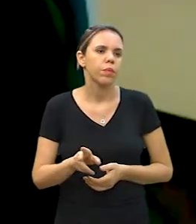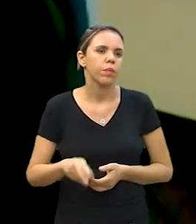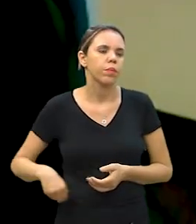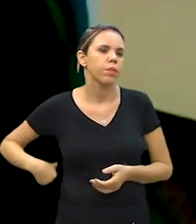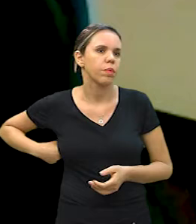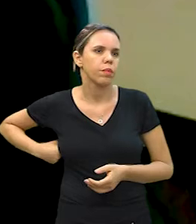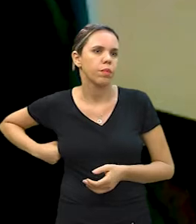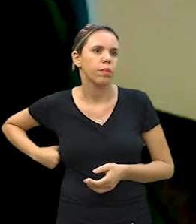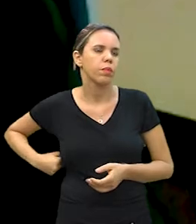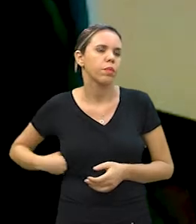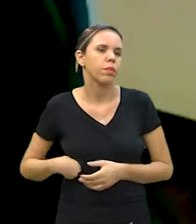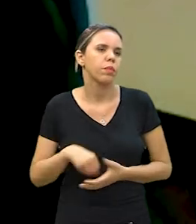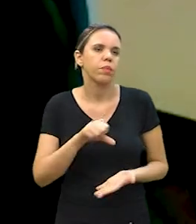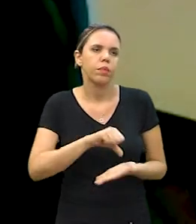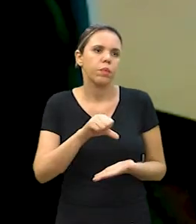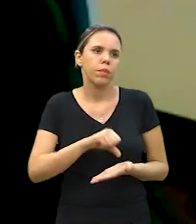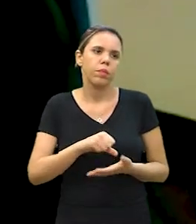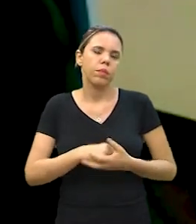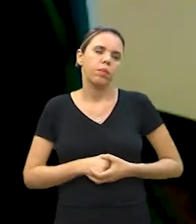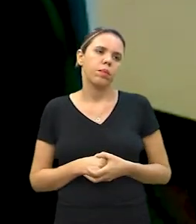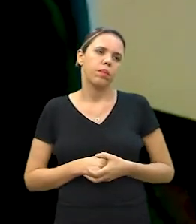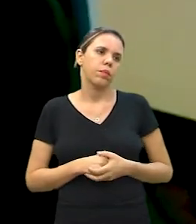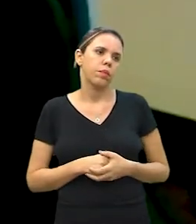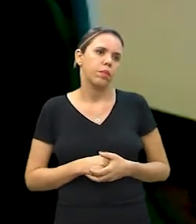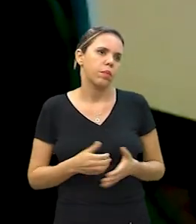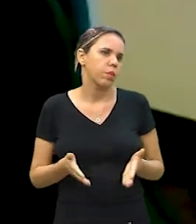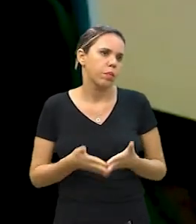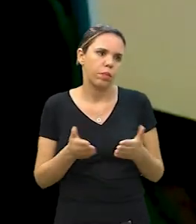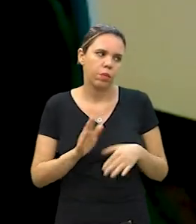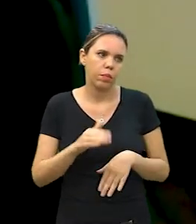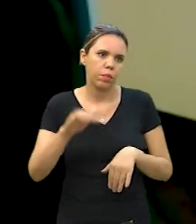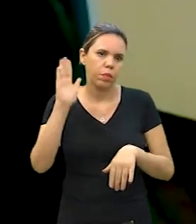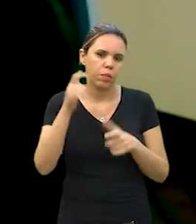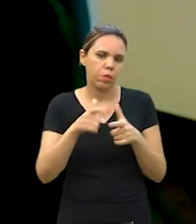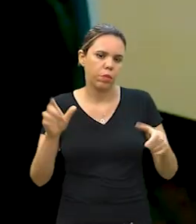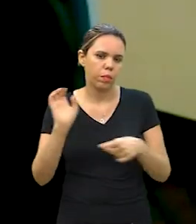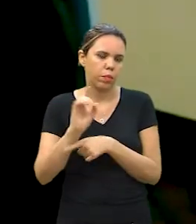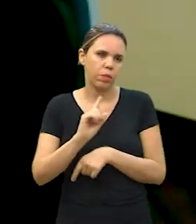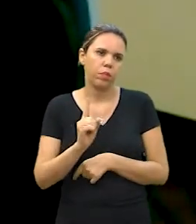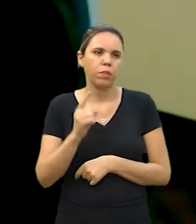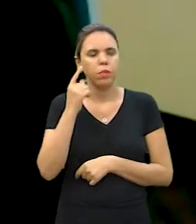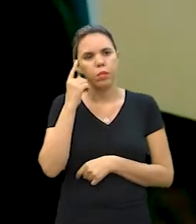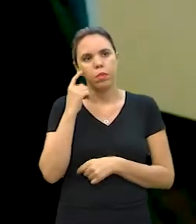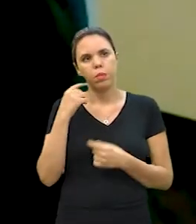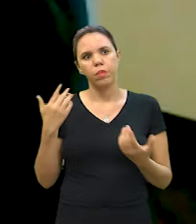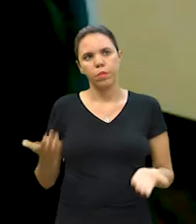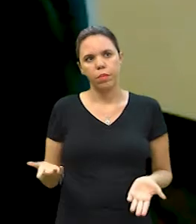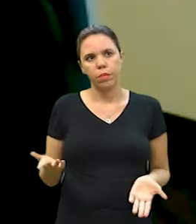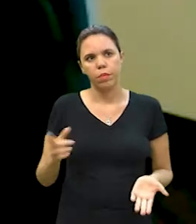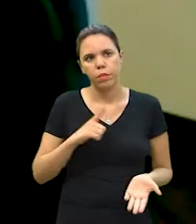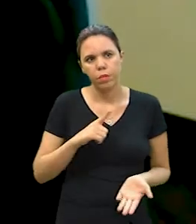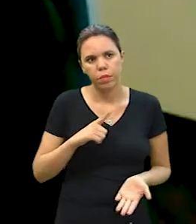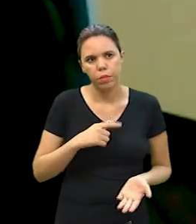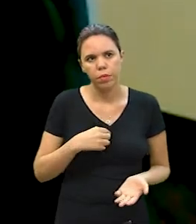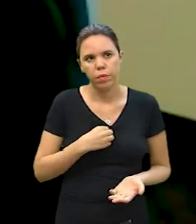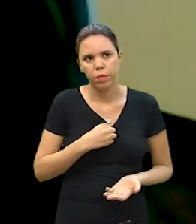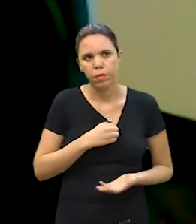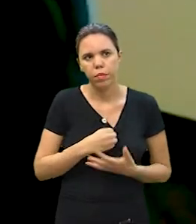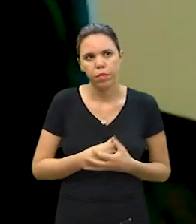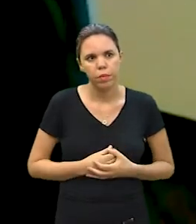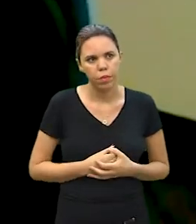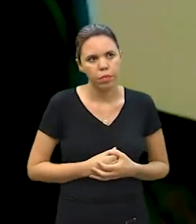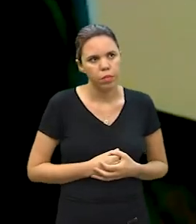não está e não é uma região das mais carentes, né, do nosso estado. Então, a gente tem